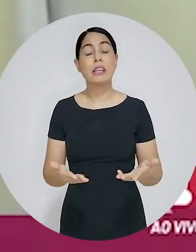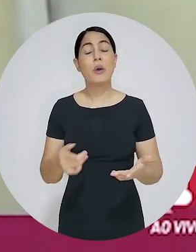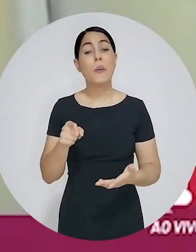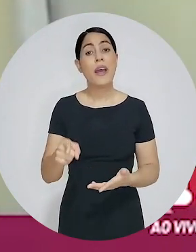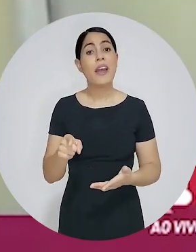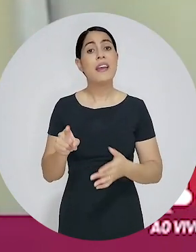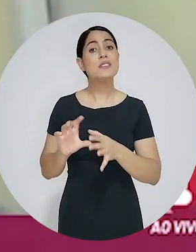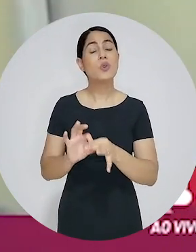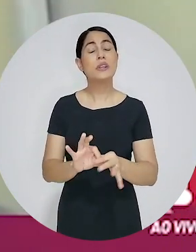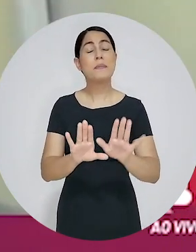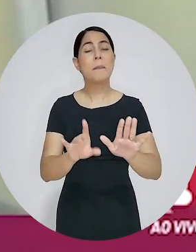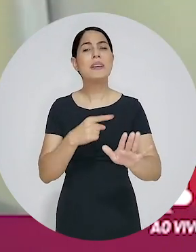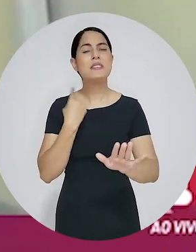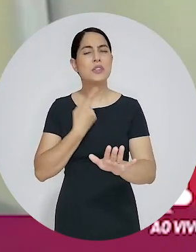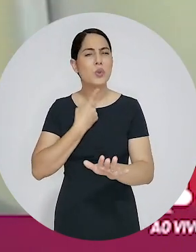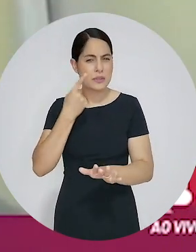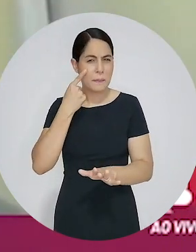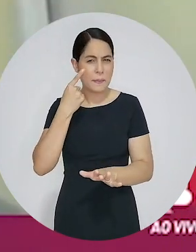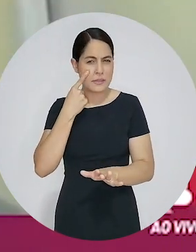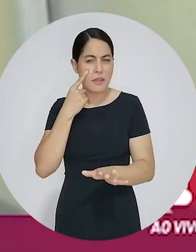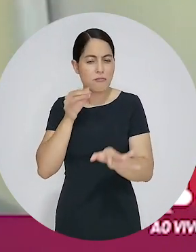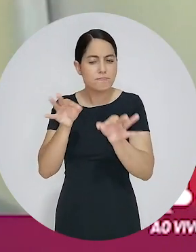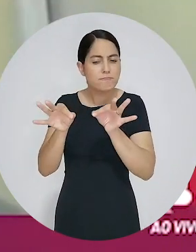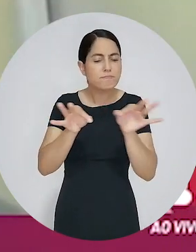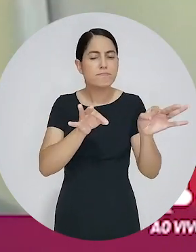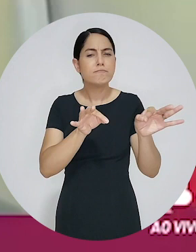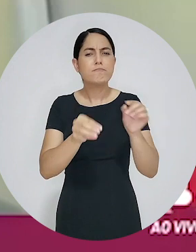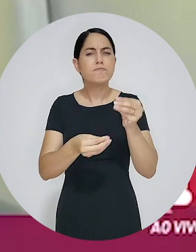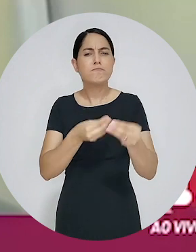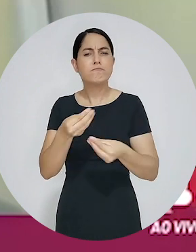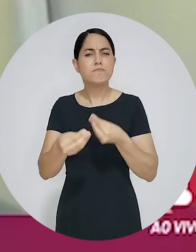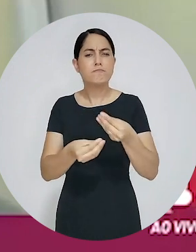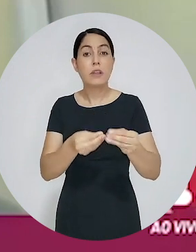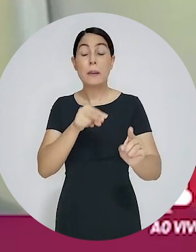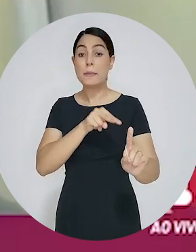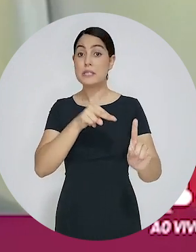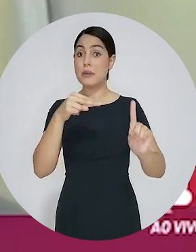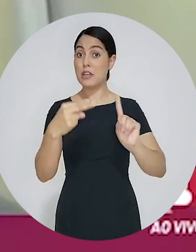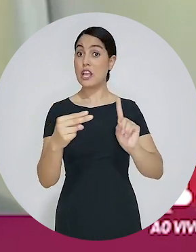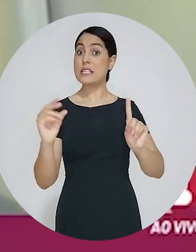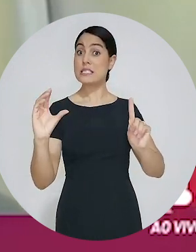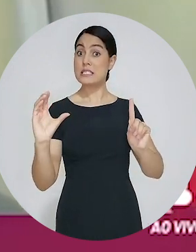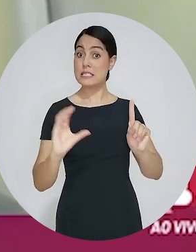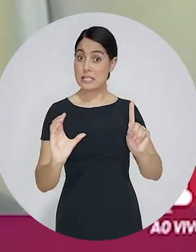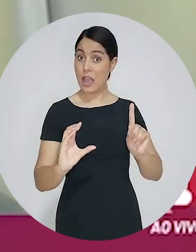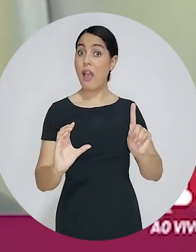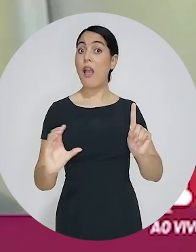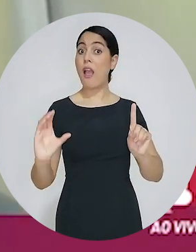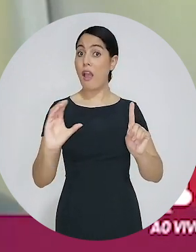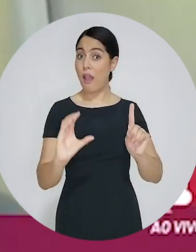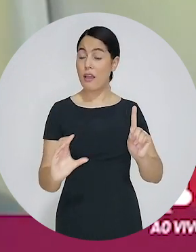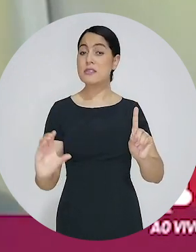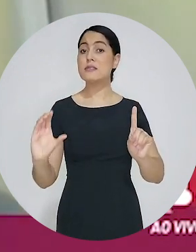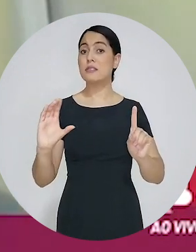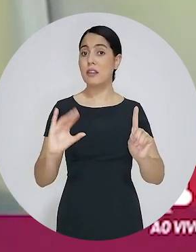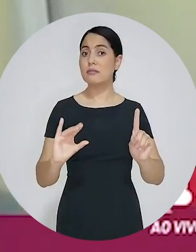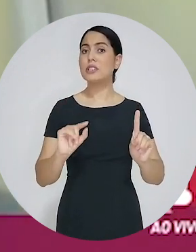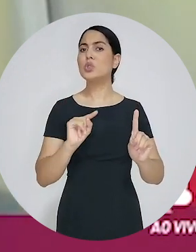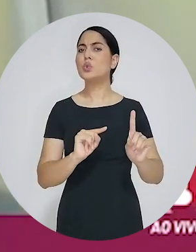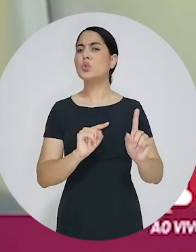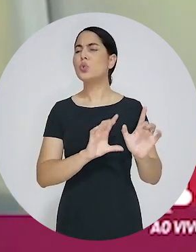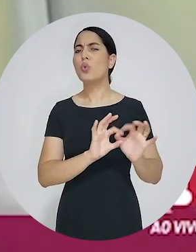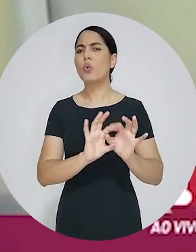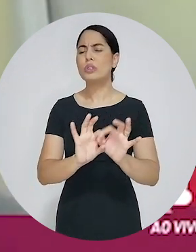ideia, né? Mas se nós analisarmos até sob a perspectiva até científica, né, e